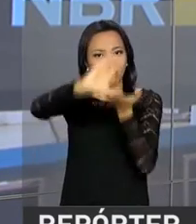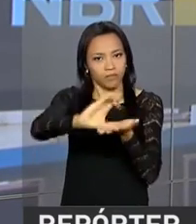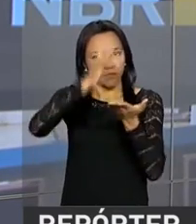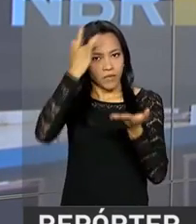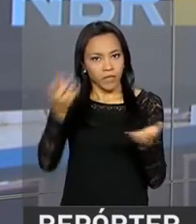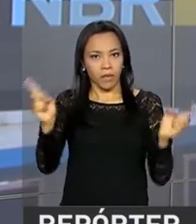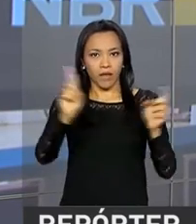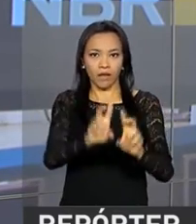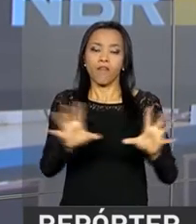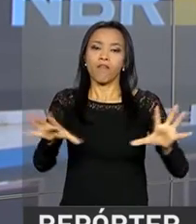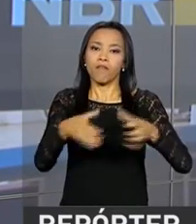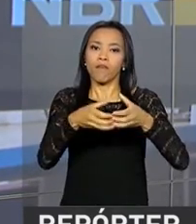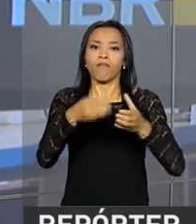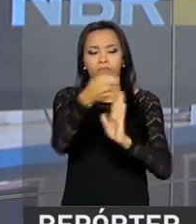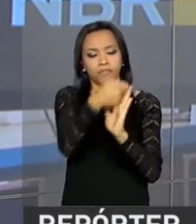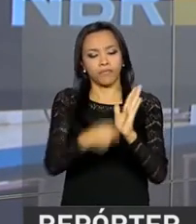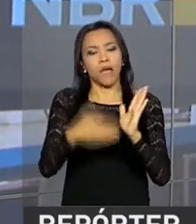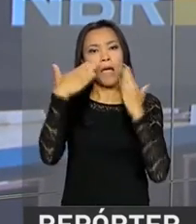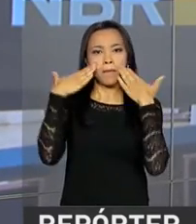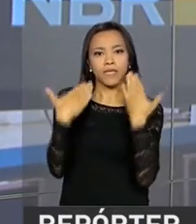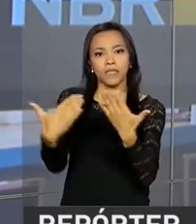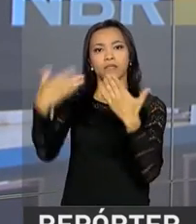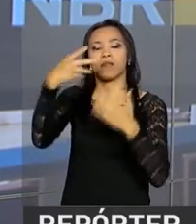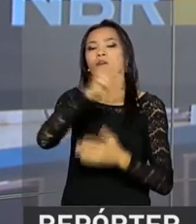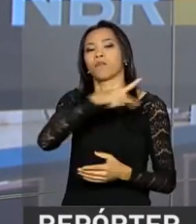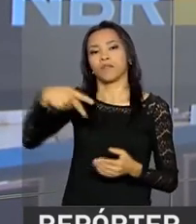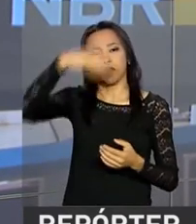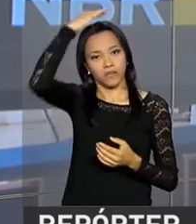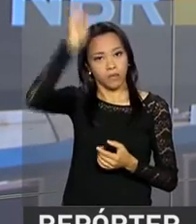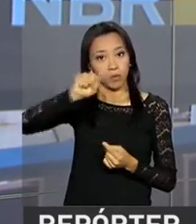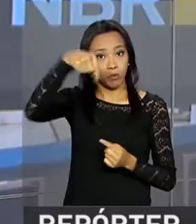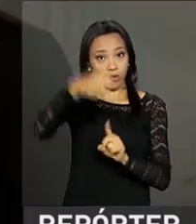apresentadas ao presidente Michel Temer no mês que vem.